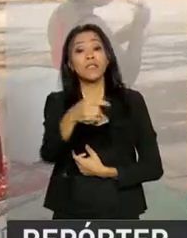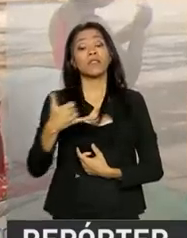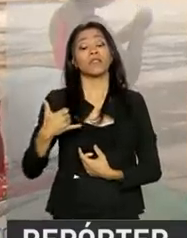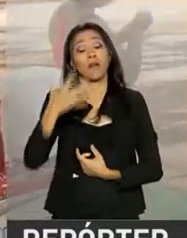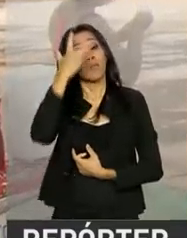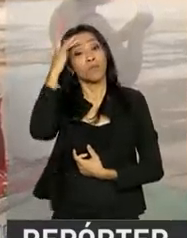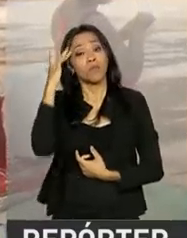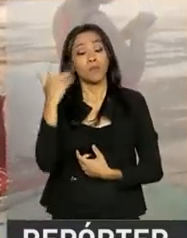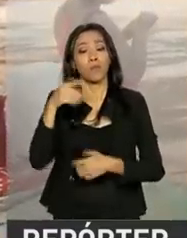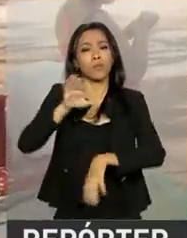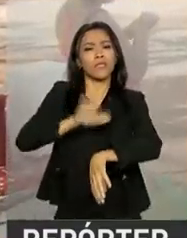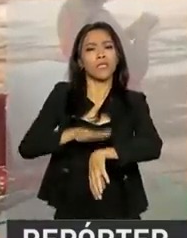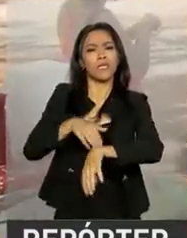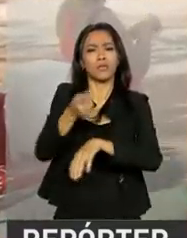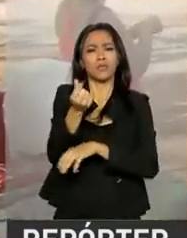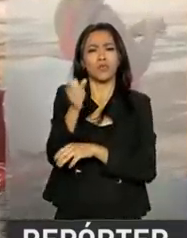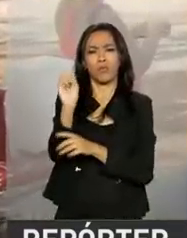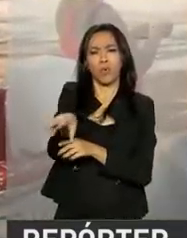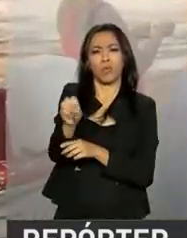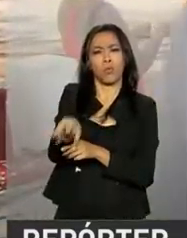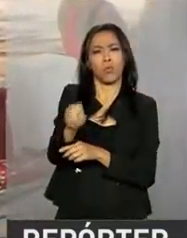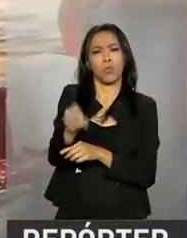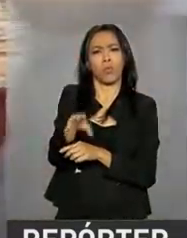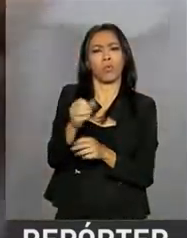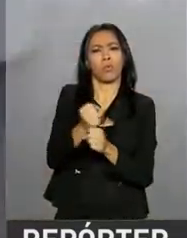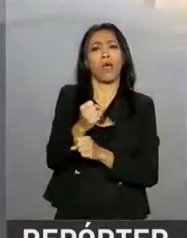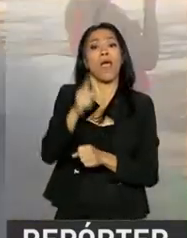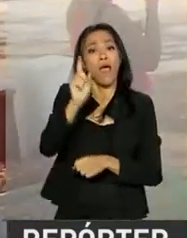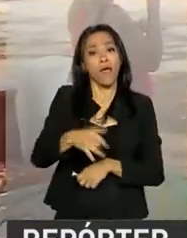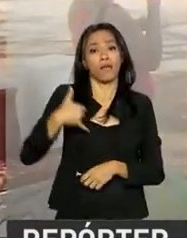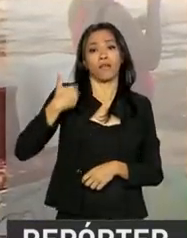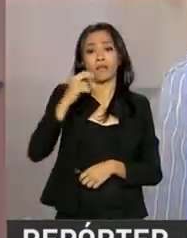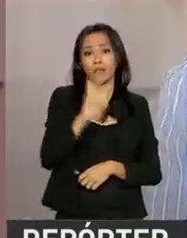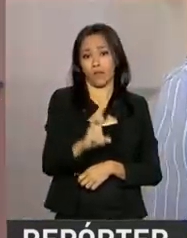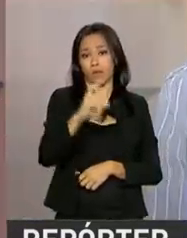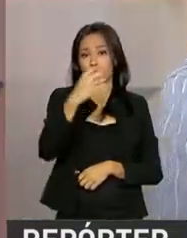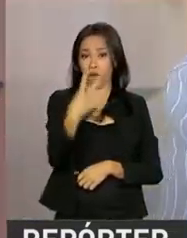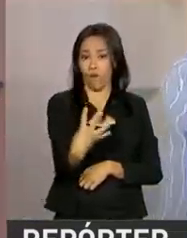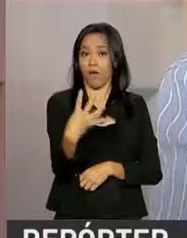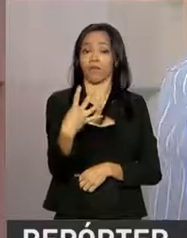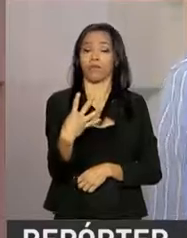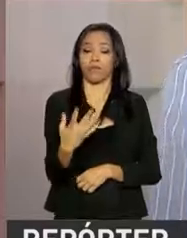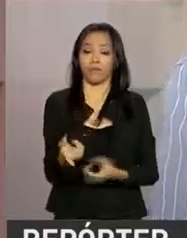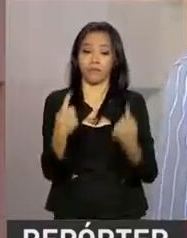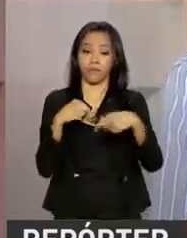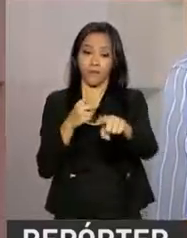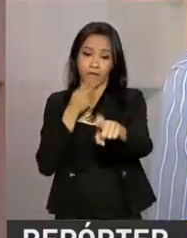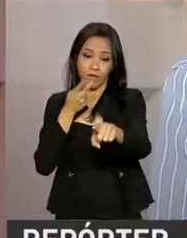por tempo de contribuição seja de 54 anos. Na América